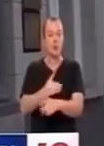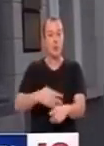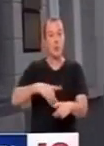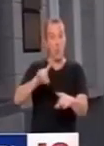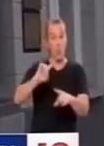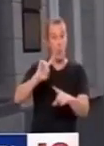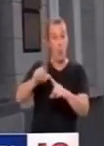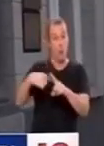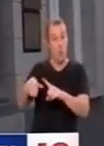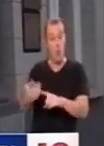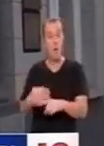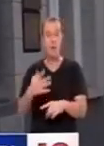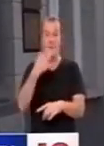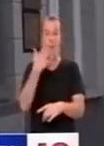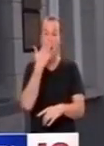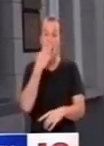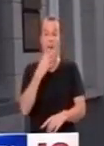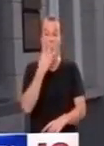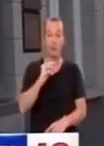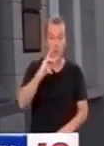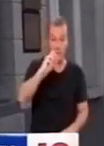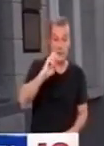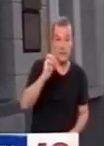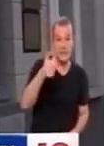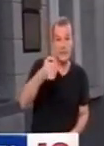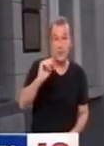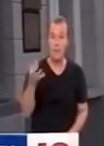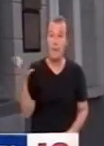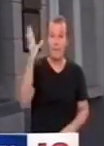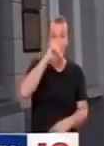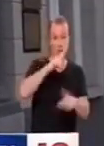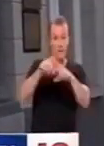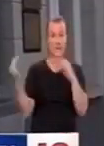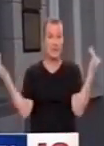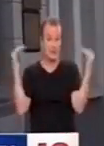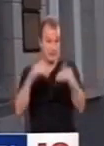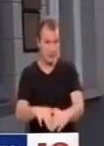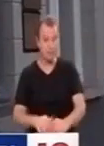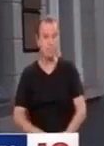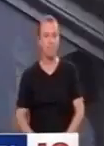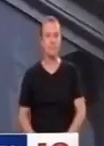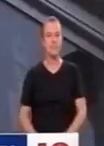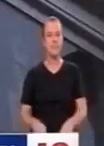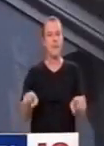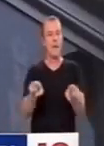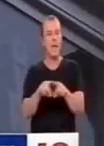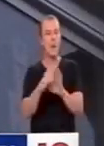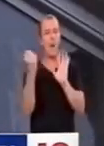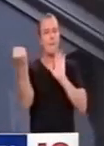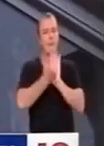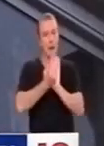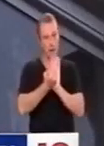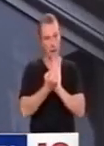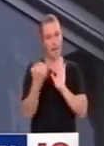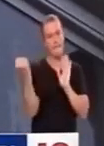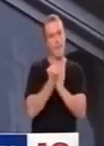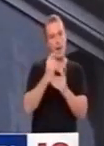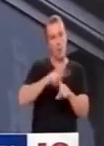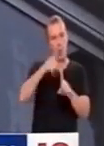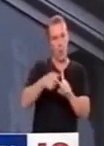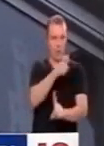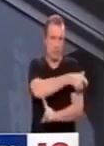reúne 350 alunos de mais de 50 países. Os patronos marcam esse ano. Nunca